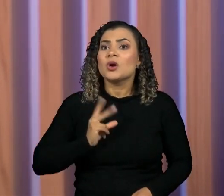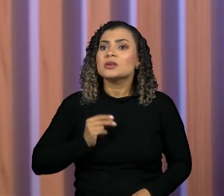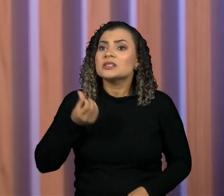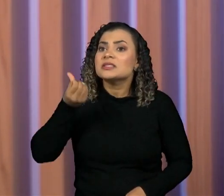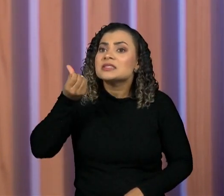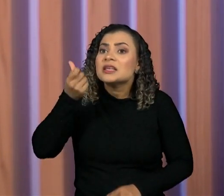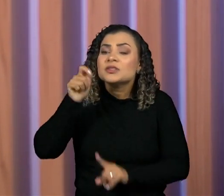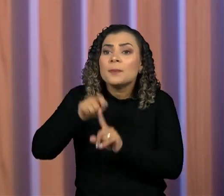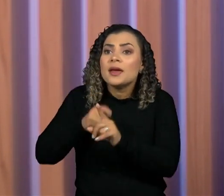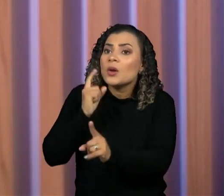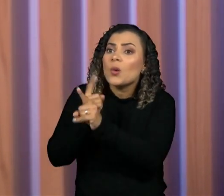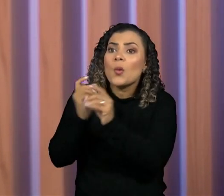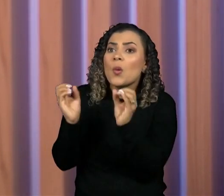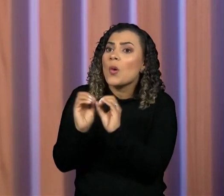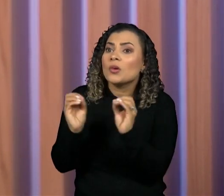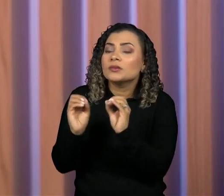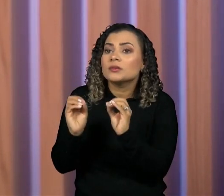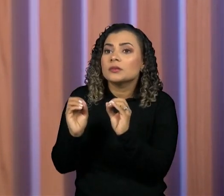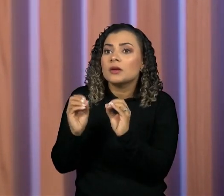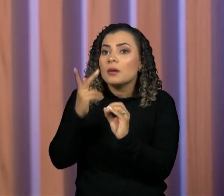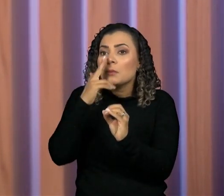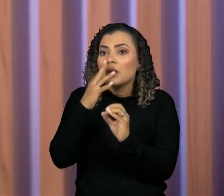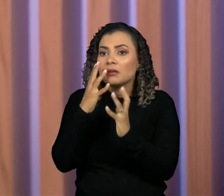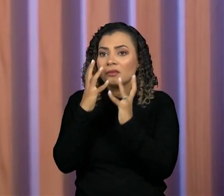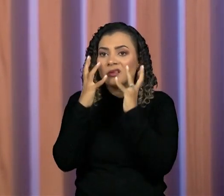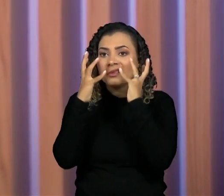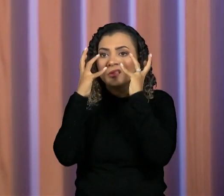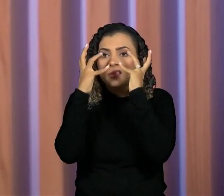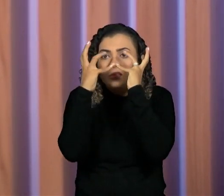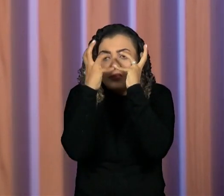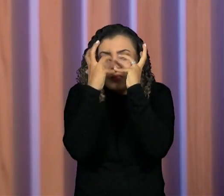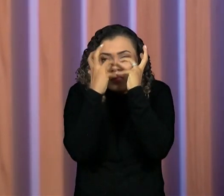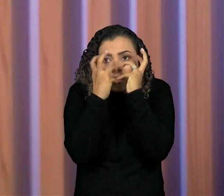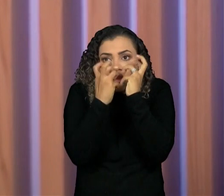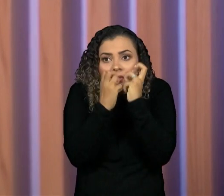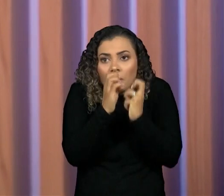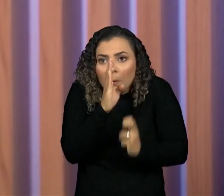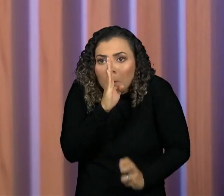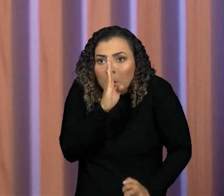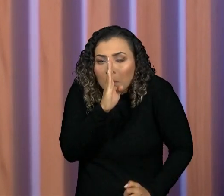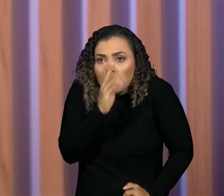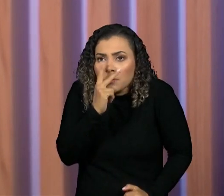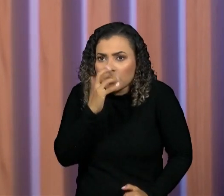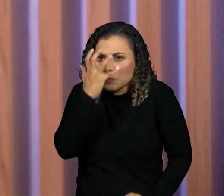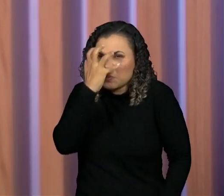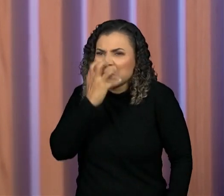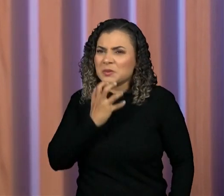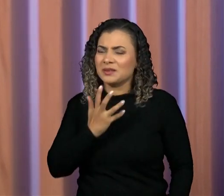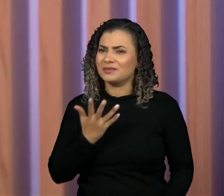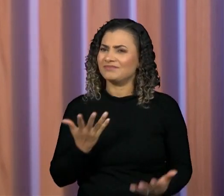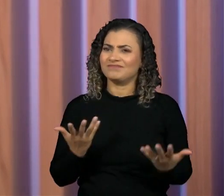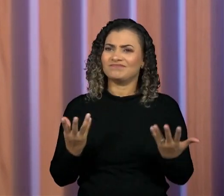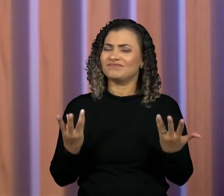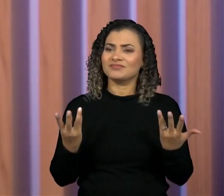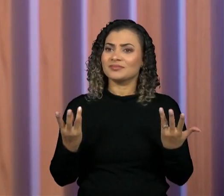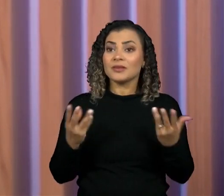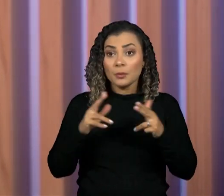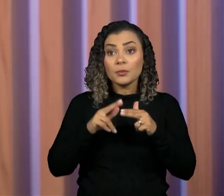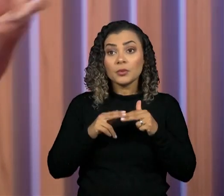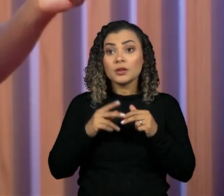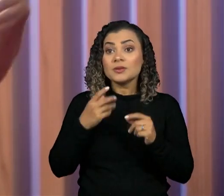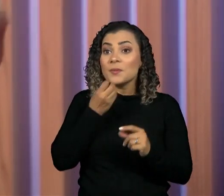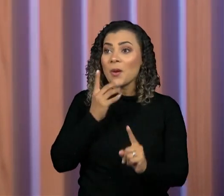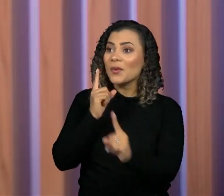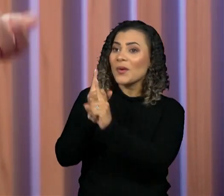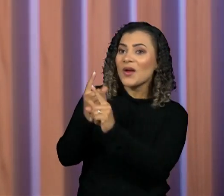encontro essa pessoa. Aí a gente vai emburrecendo, vai ficando uma coisa embrutecida. Então eu acho que o que me faz isso são bons encontros,